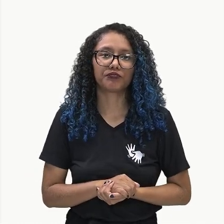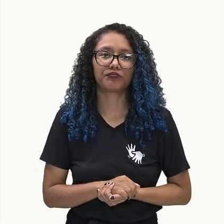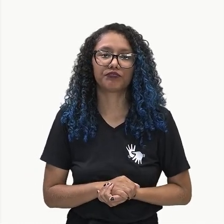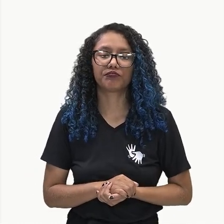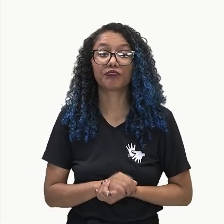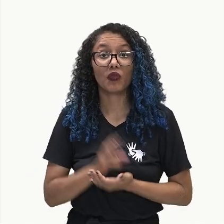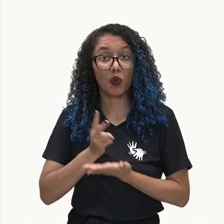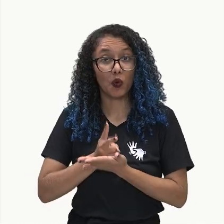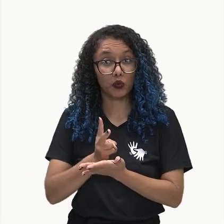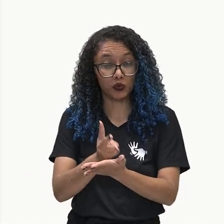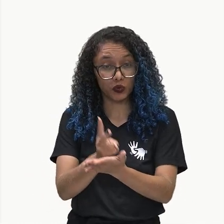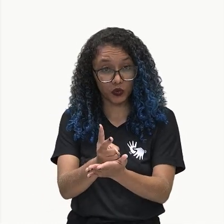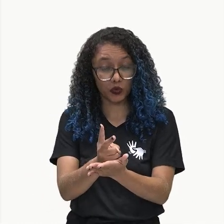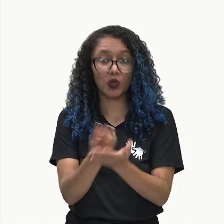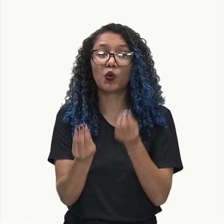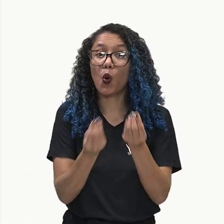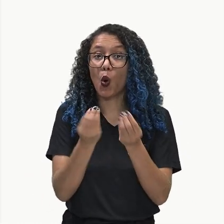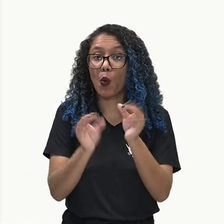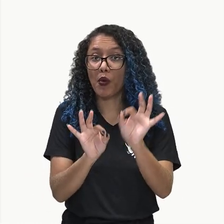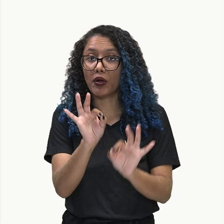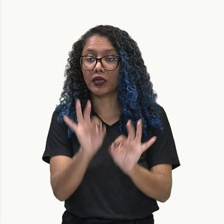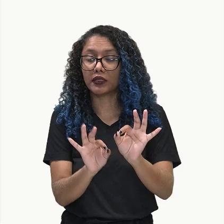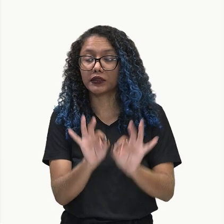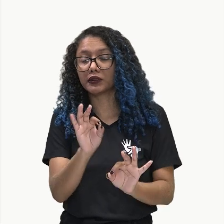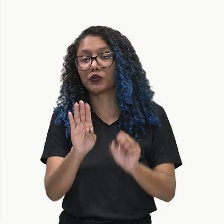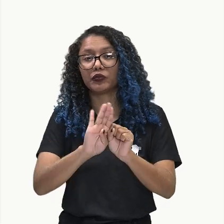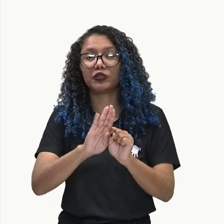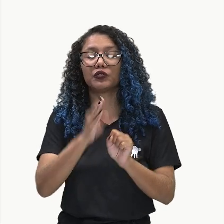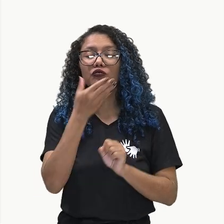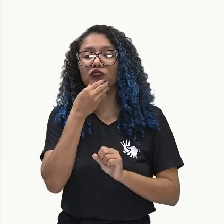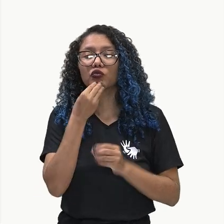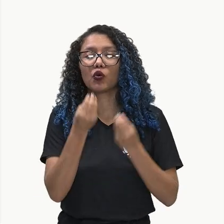do nosso masculino, terminadas em